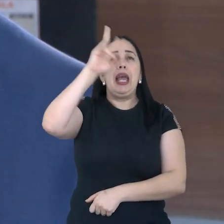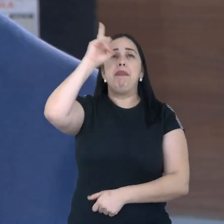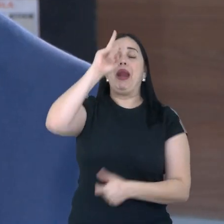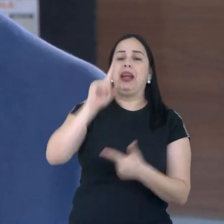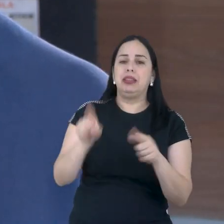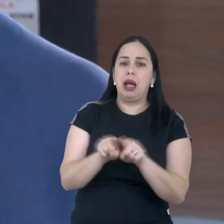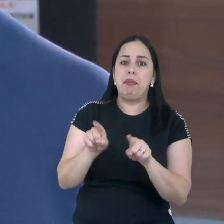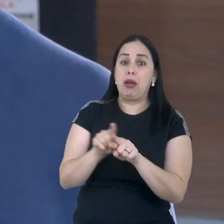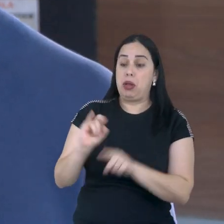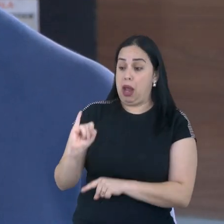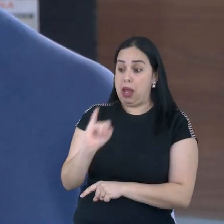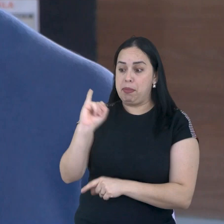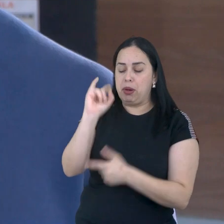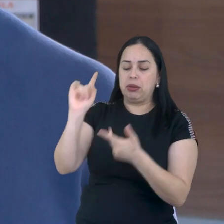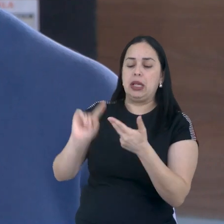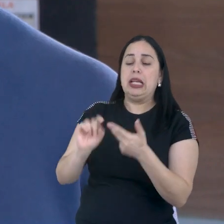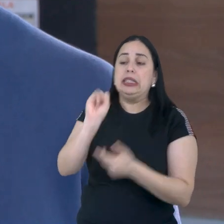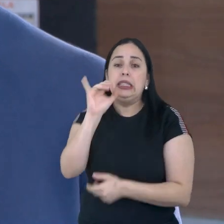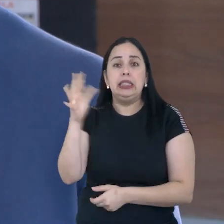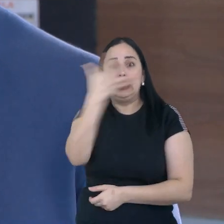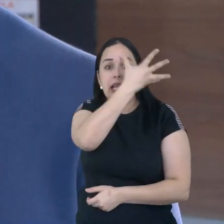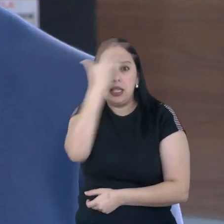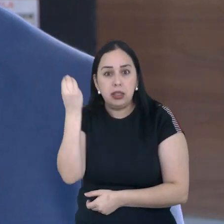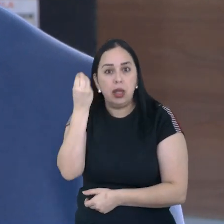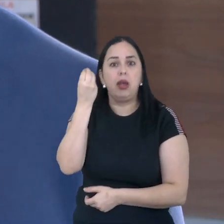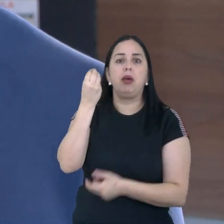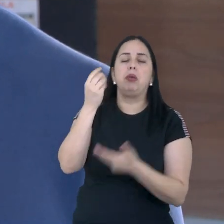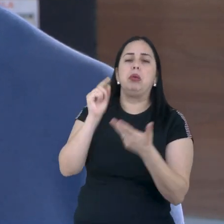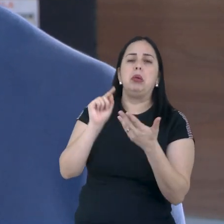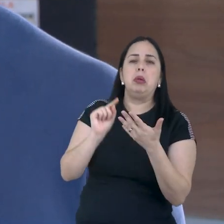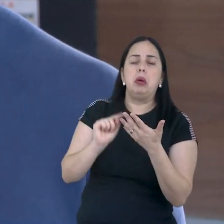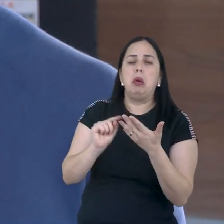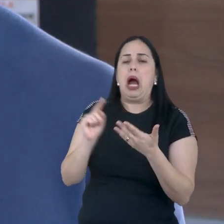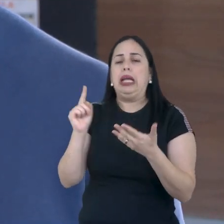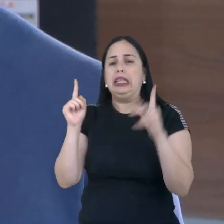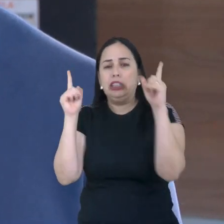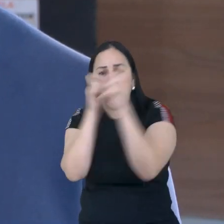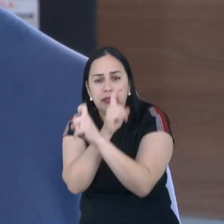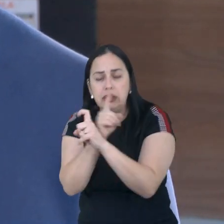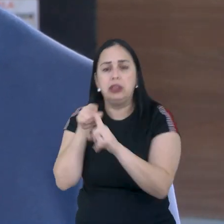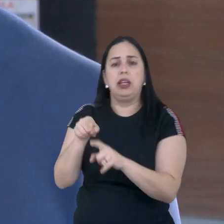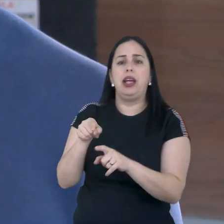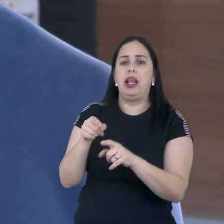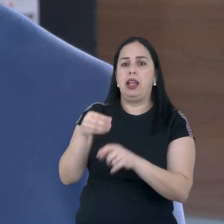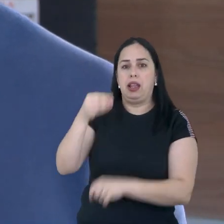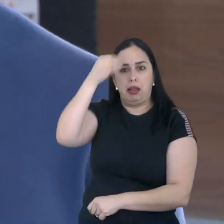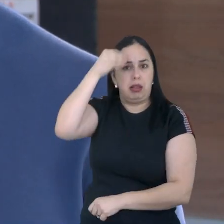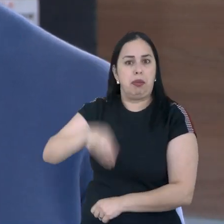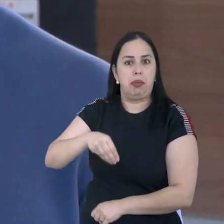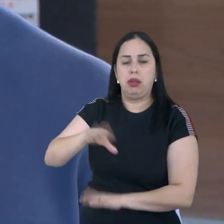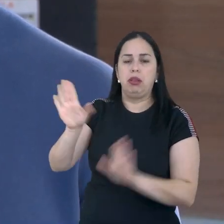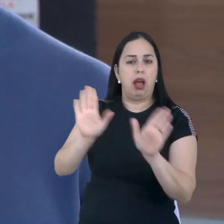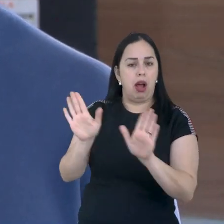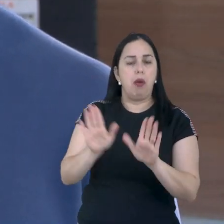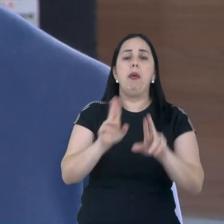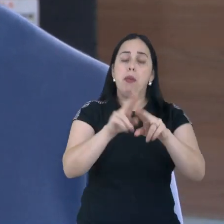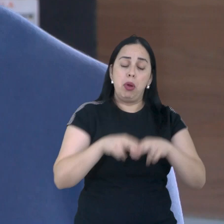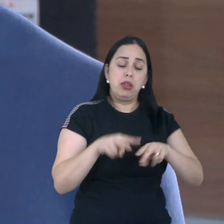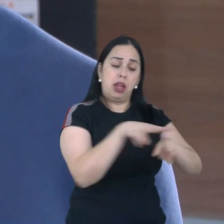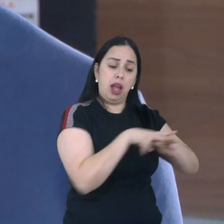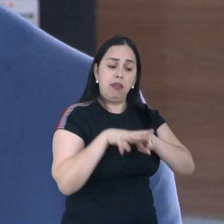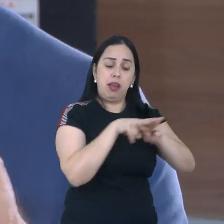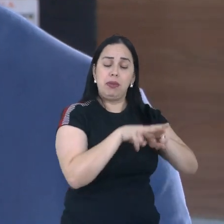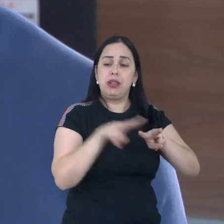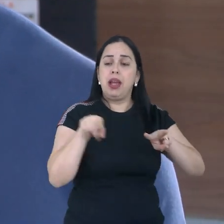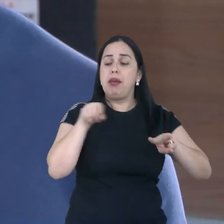que ele sabe e, obviamente, o que é importante também é o que ele esqueceu, o que ele está mais enferrujado. Ele não pode desanimar ao perceber isso, na